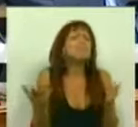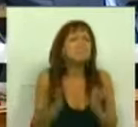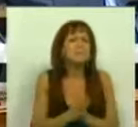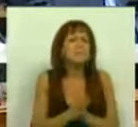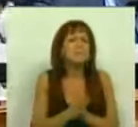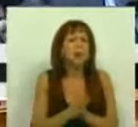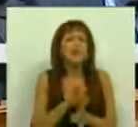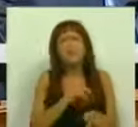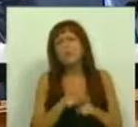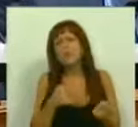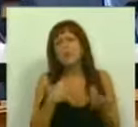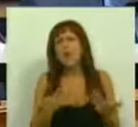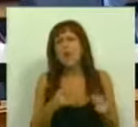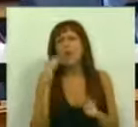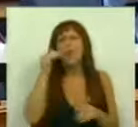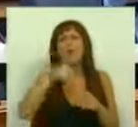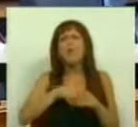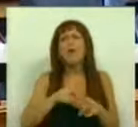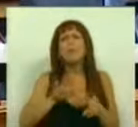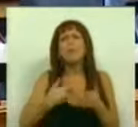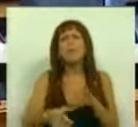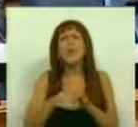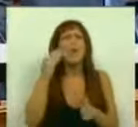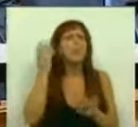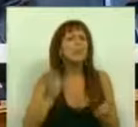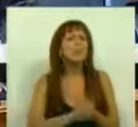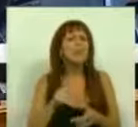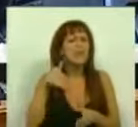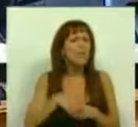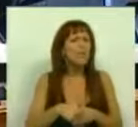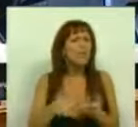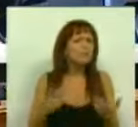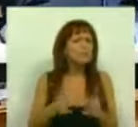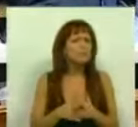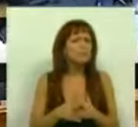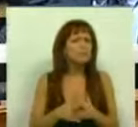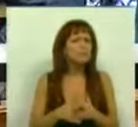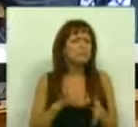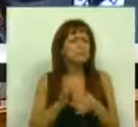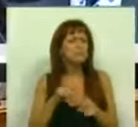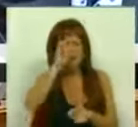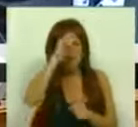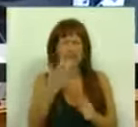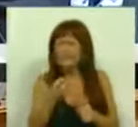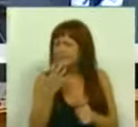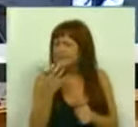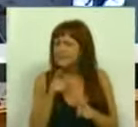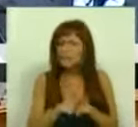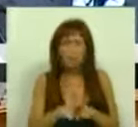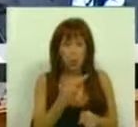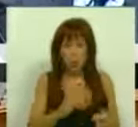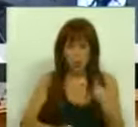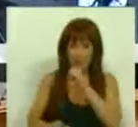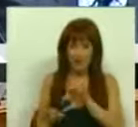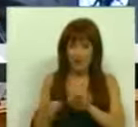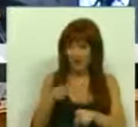É uma incógnita. Sr. Deputado, já agora como é que vão votar esta proposta de lei? Vão votar respeitando escrupulosamente o